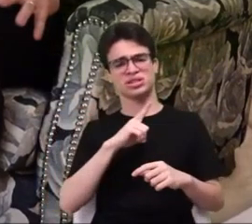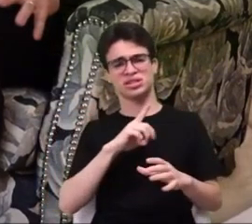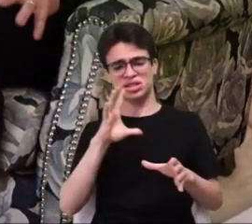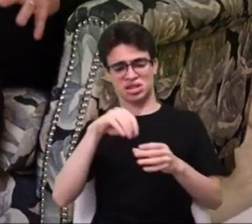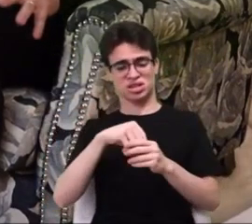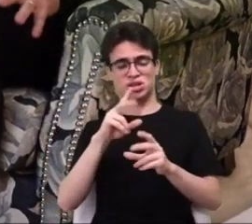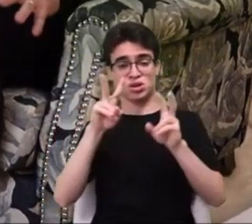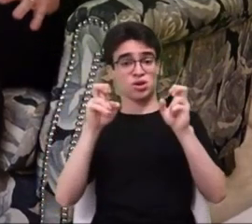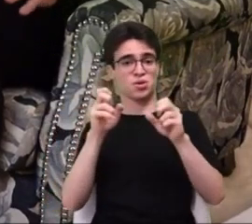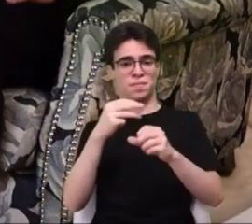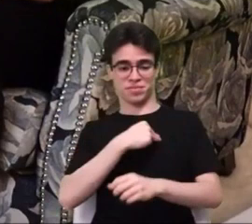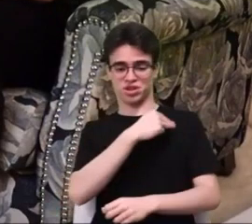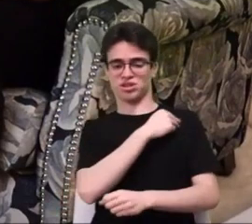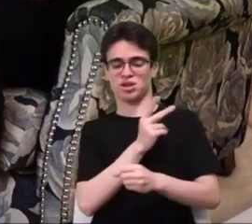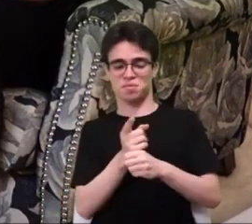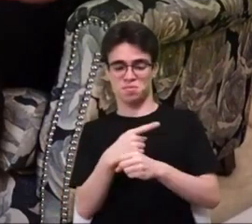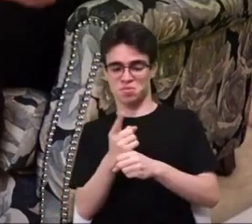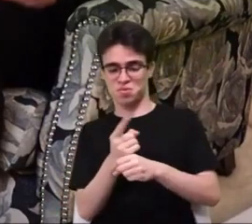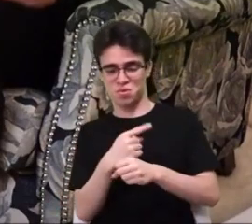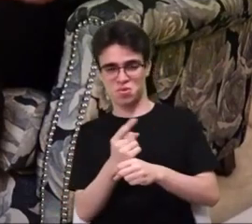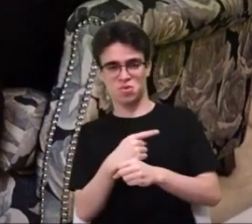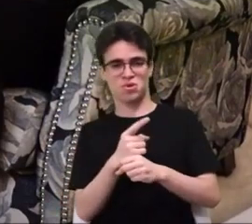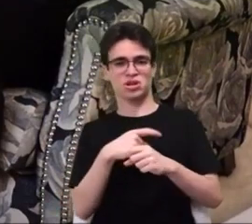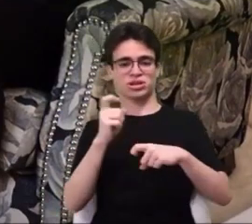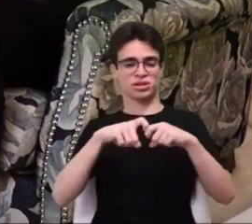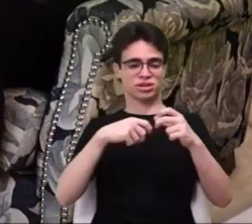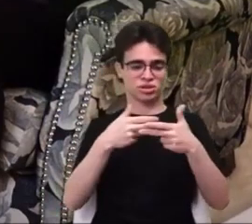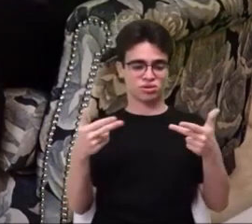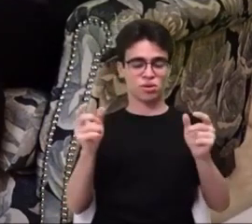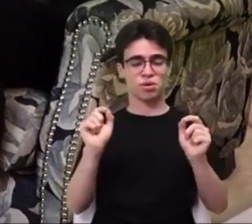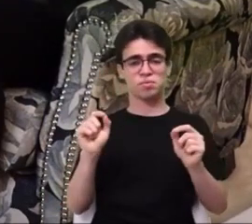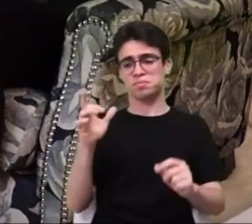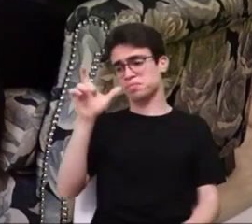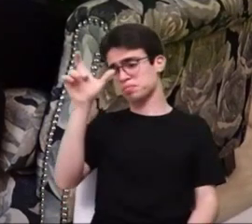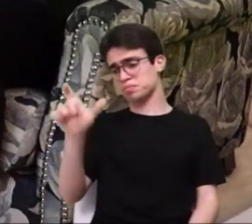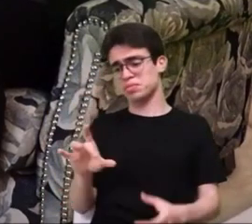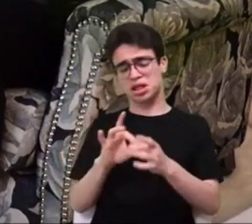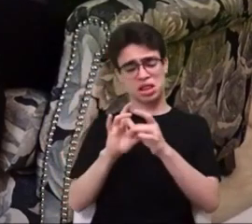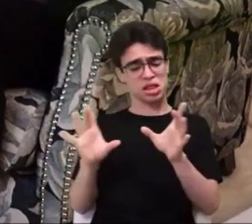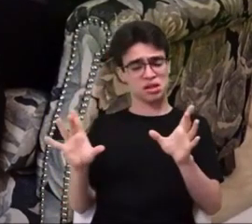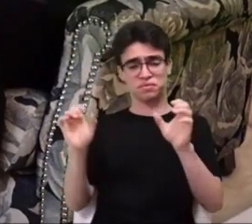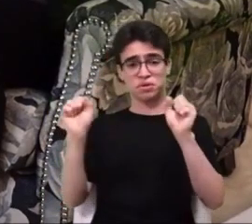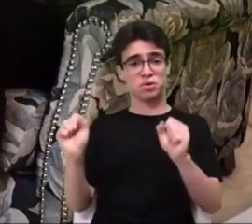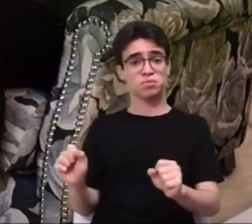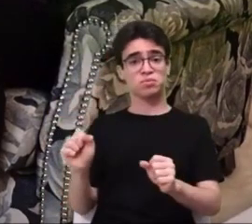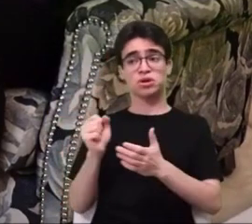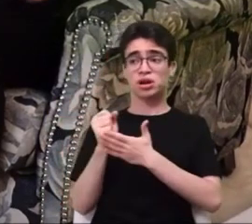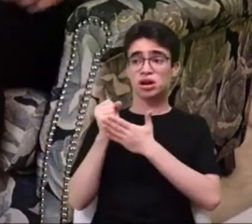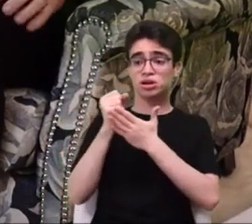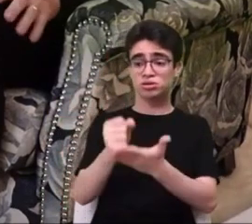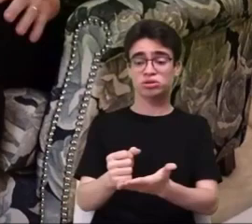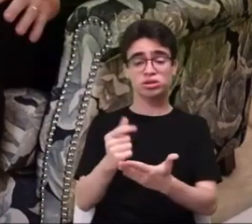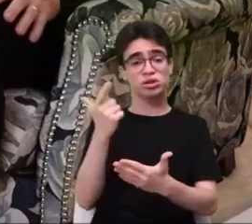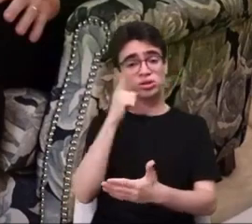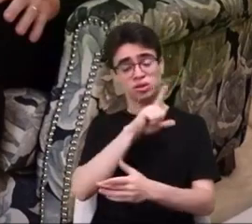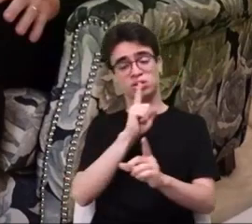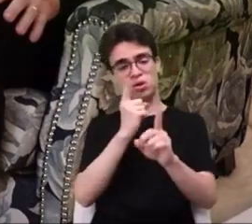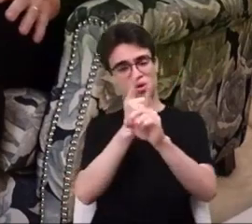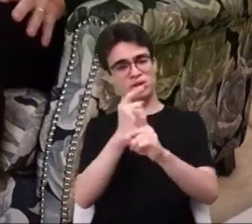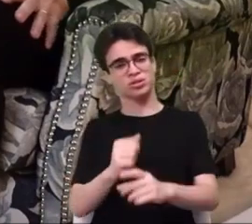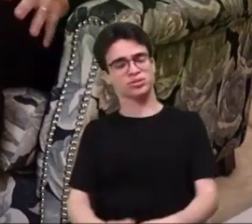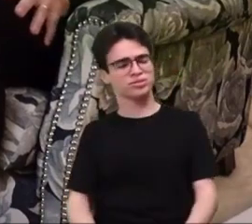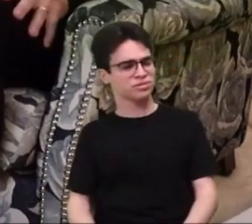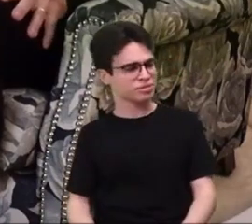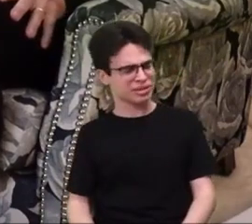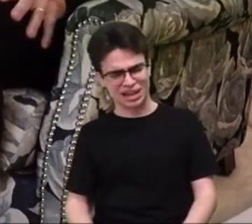Bússola Sexualidade, que é a liberdade de uma pessoa que está em sofrimento buscar ajuda e encontrar. Não,